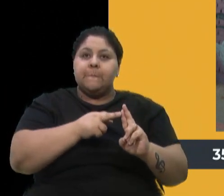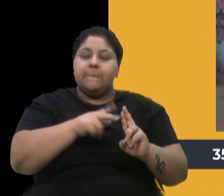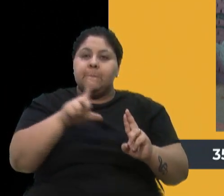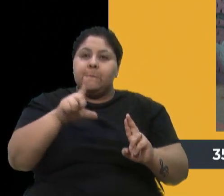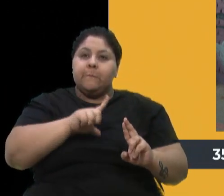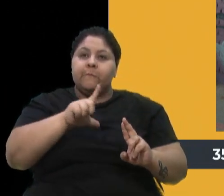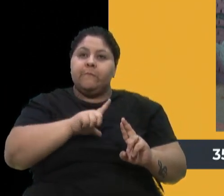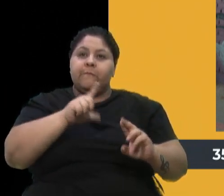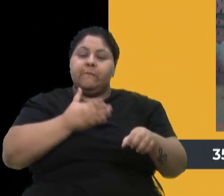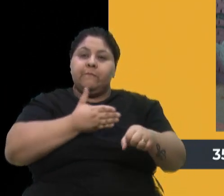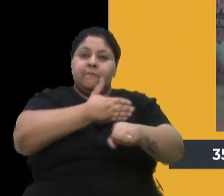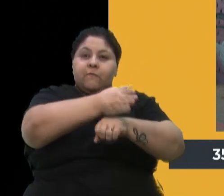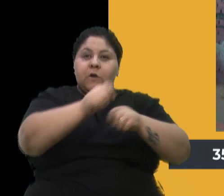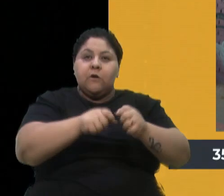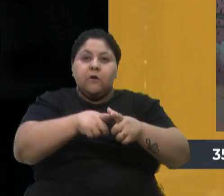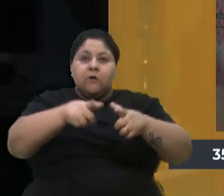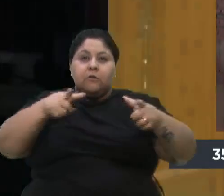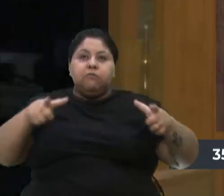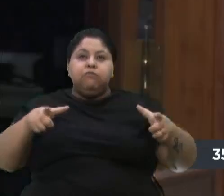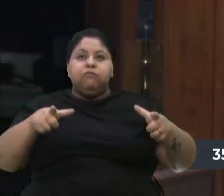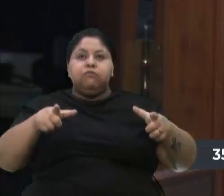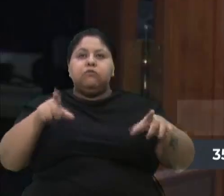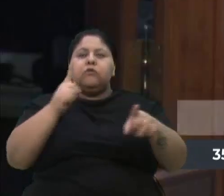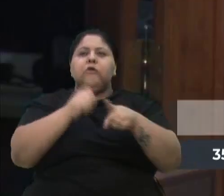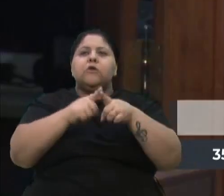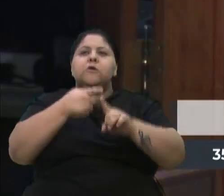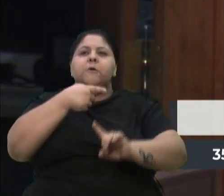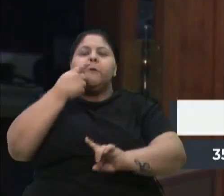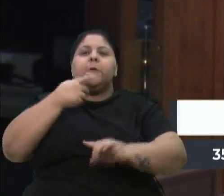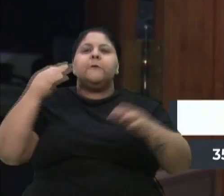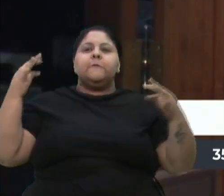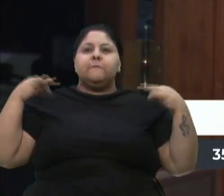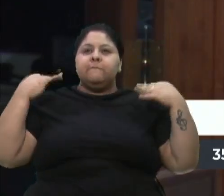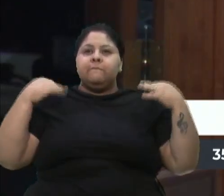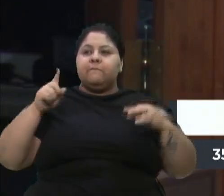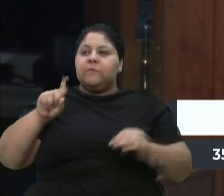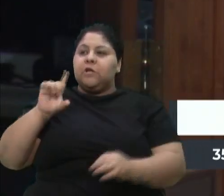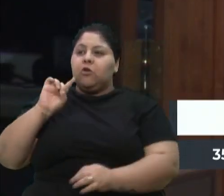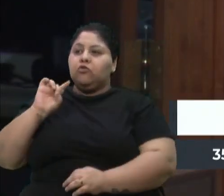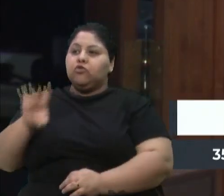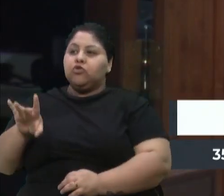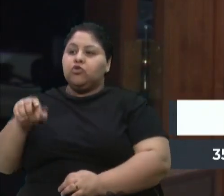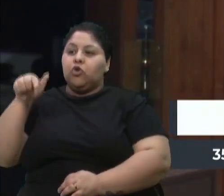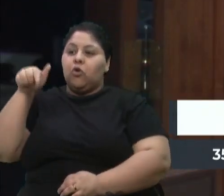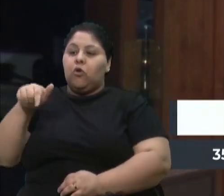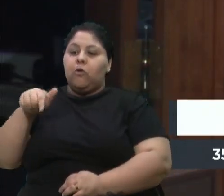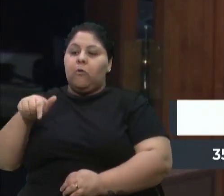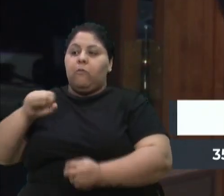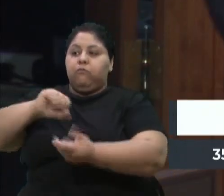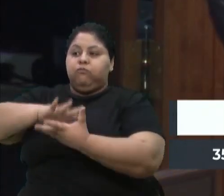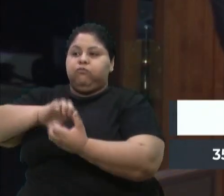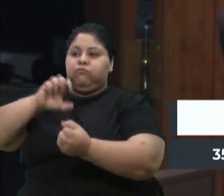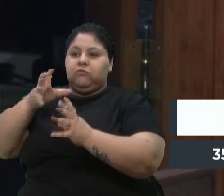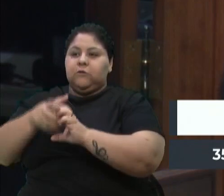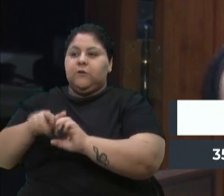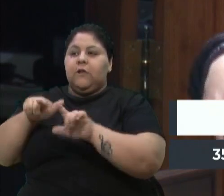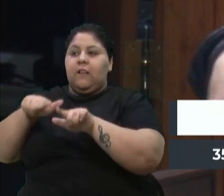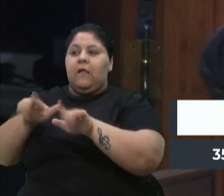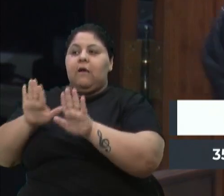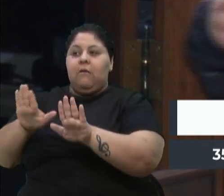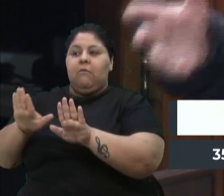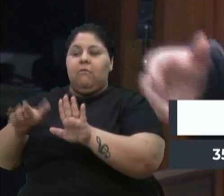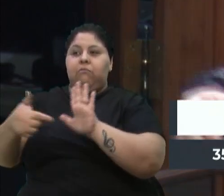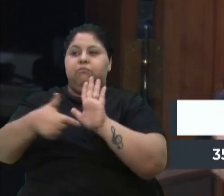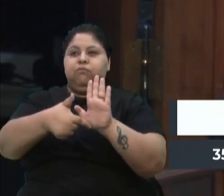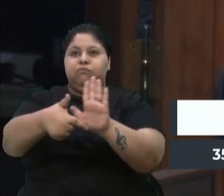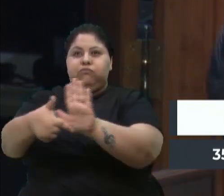participação muito grande. E por que a gente fala em turismo? Não é só pelo fato dessa arte toda ficar lá exposta para quem